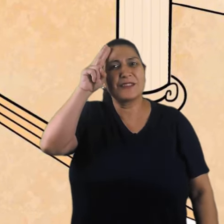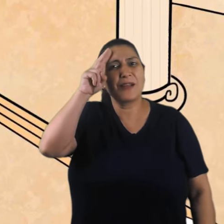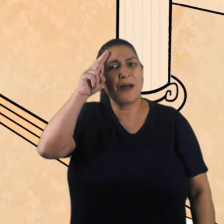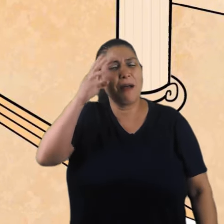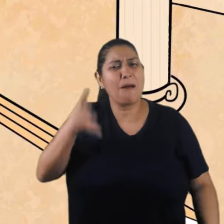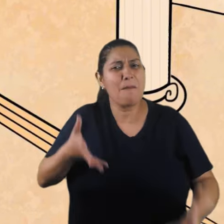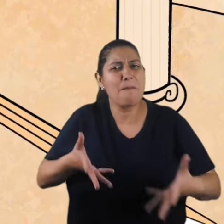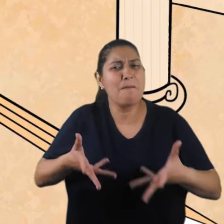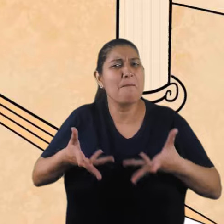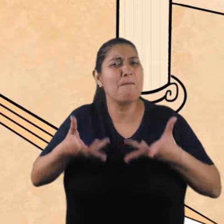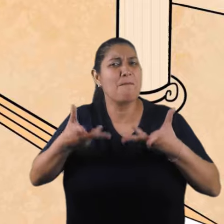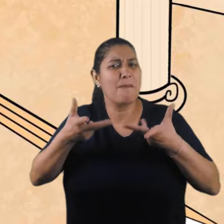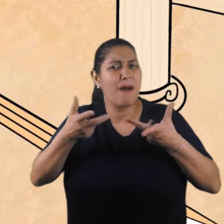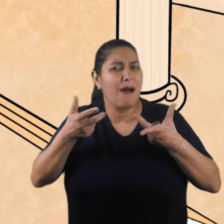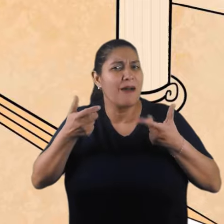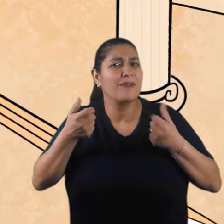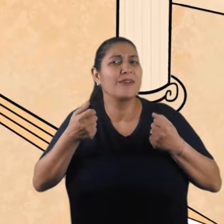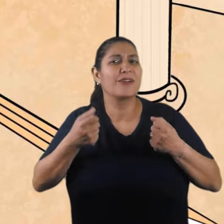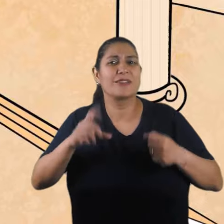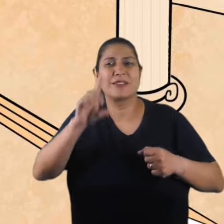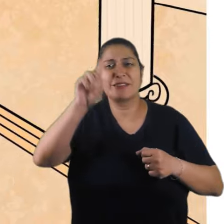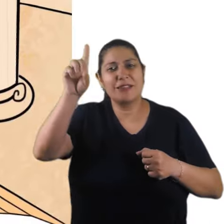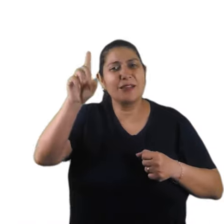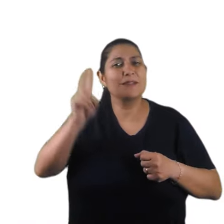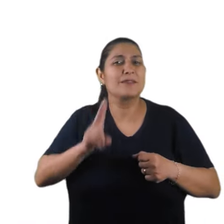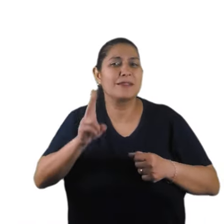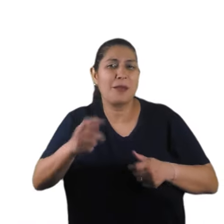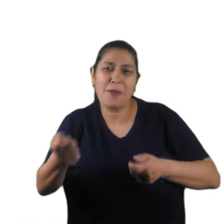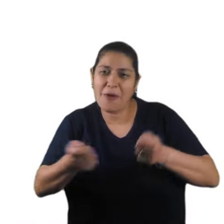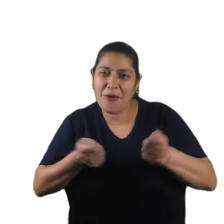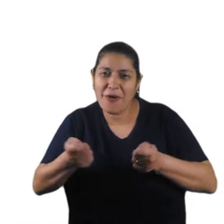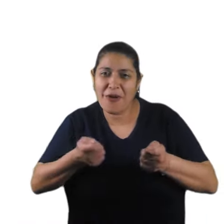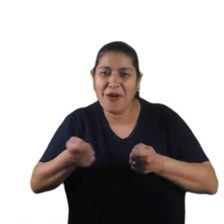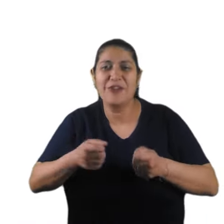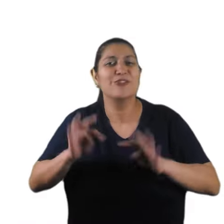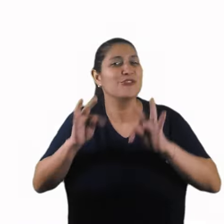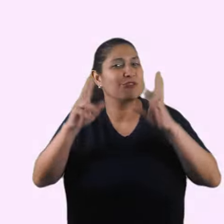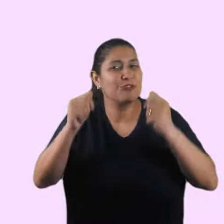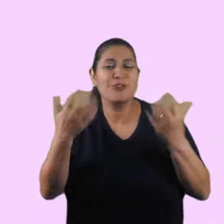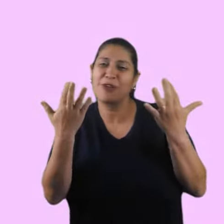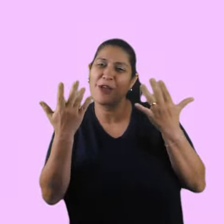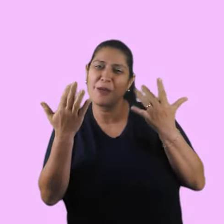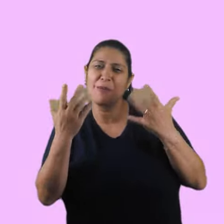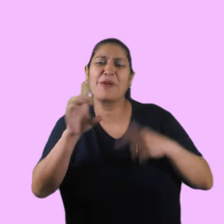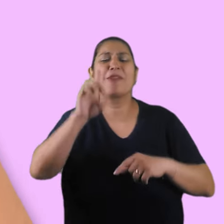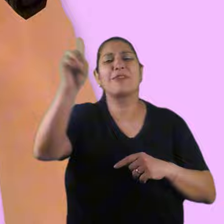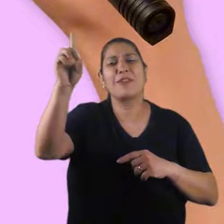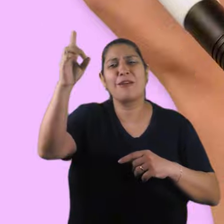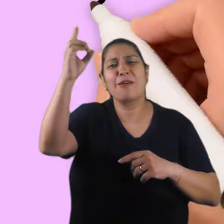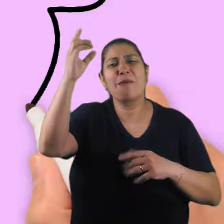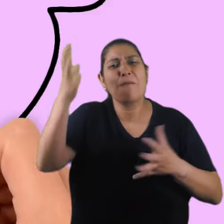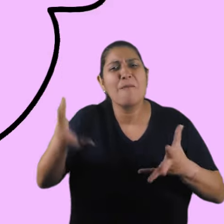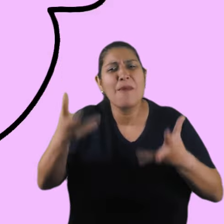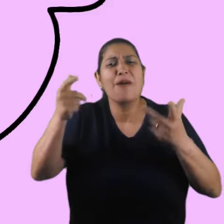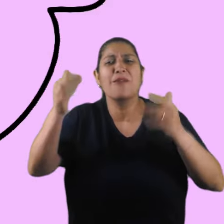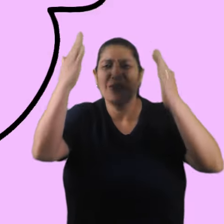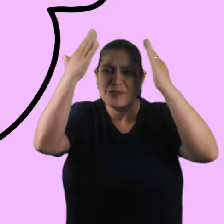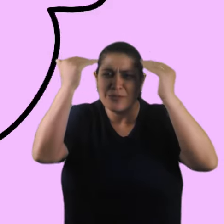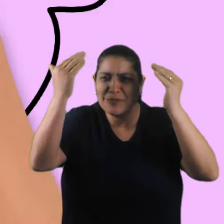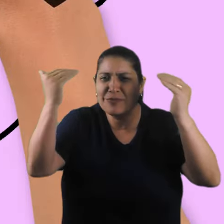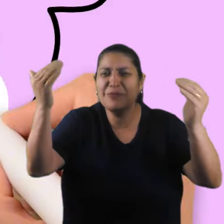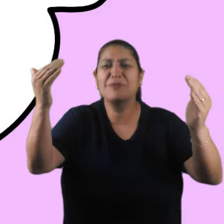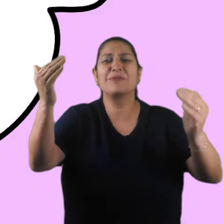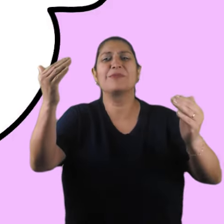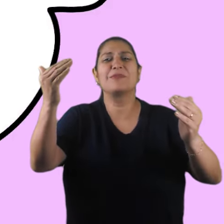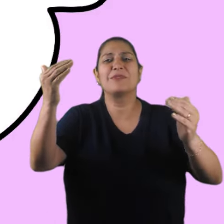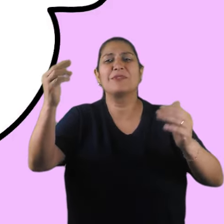Que história, hein? É impressionante como Deus sempre tem o controle de tudo em suas mãos. Ele é